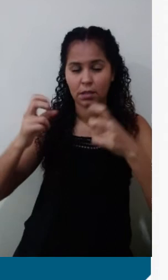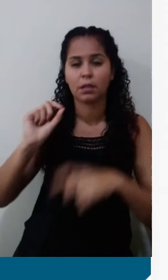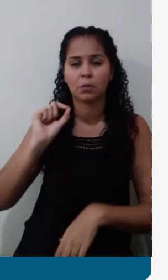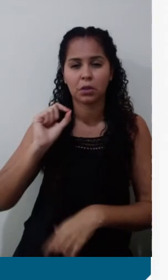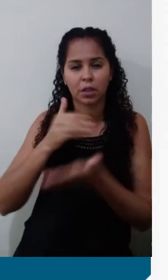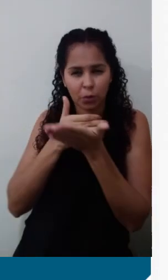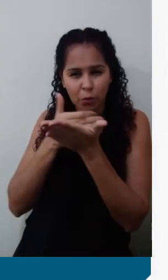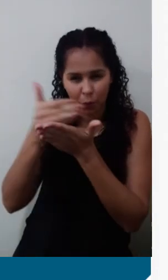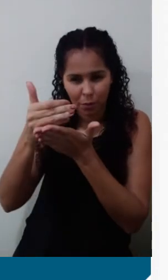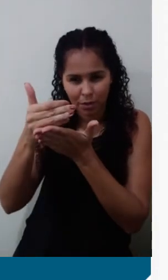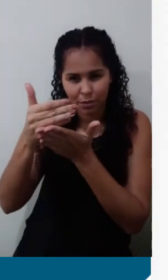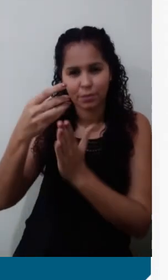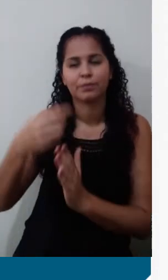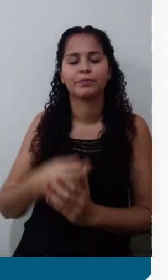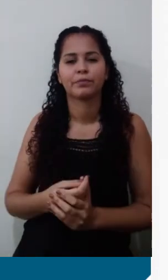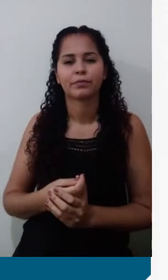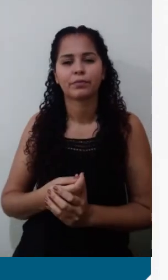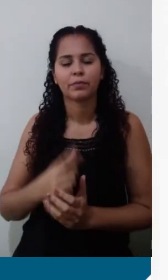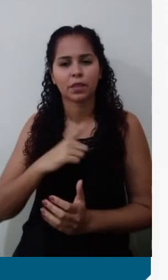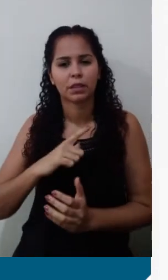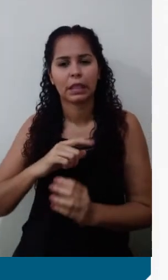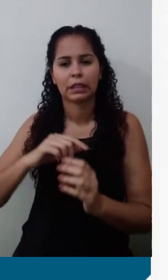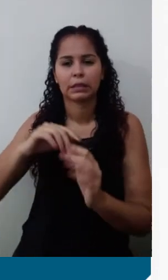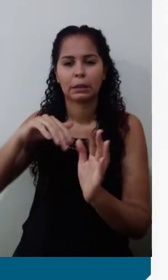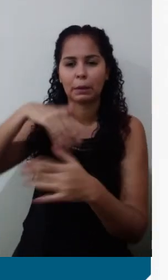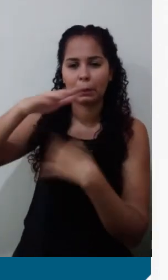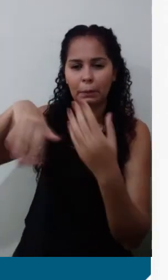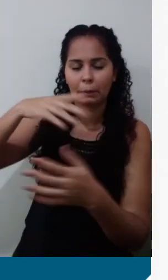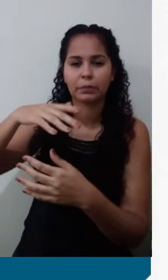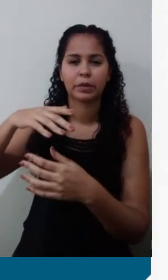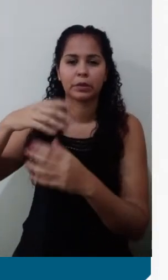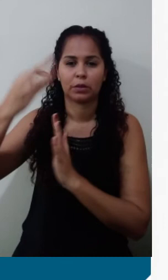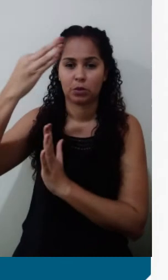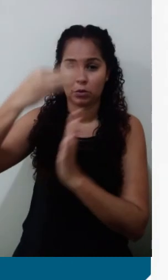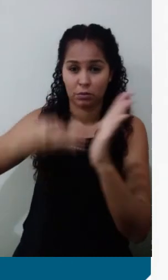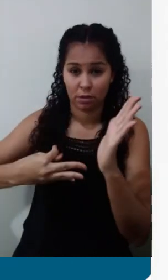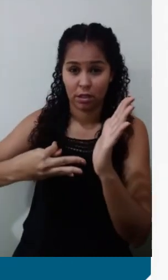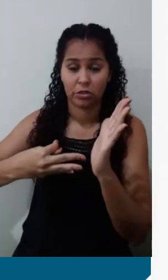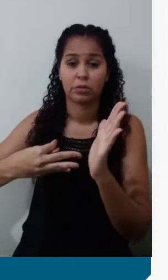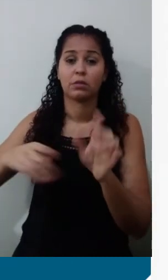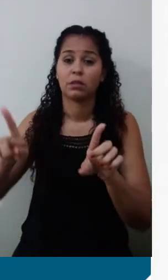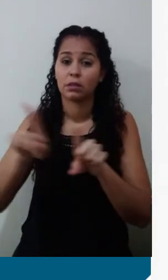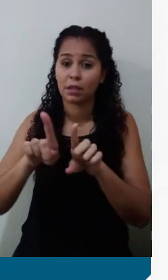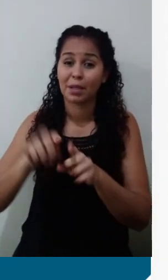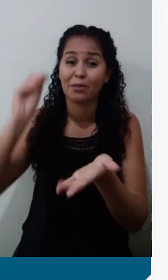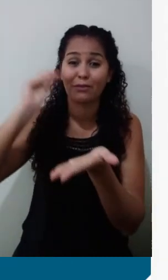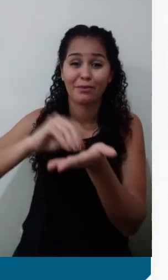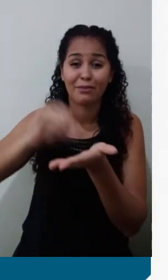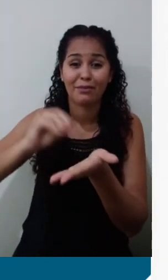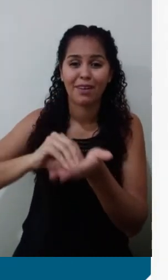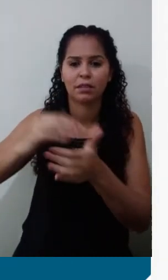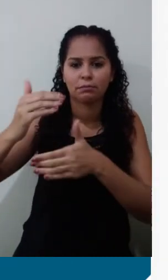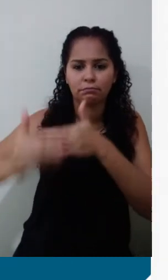vocês observarem, logo de cara, eu tenho uma desorganização textual, né? Uma ausência